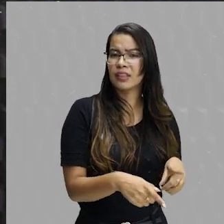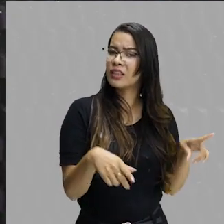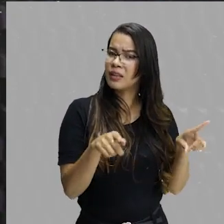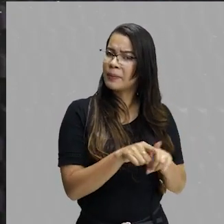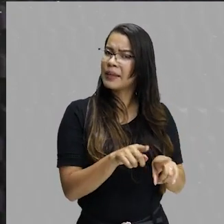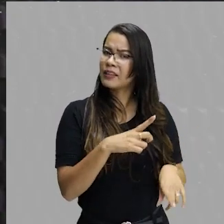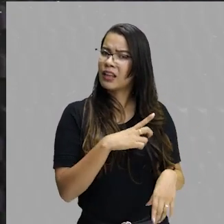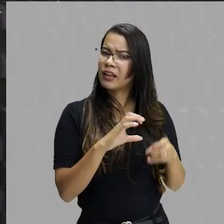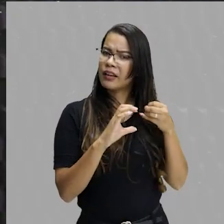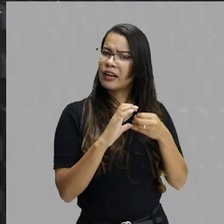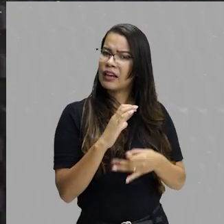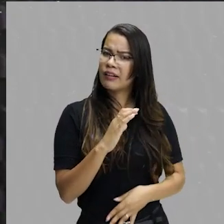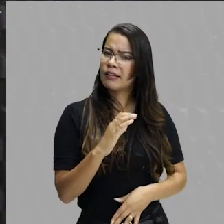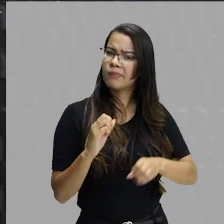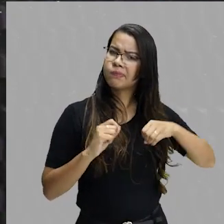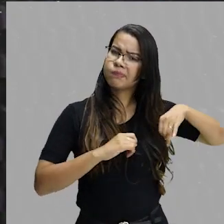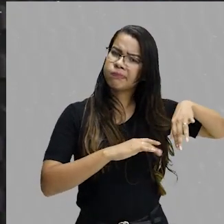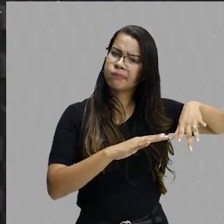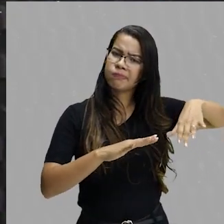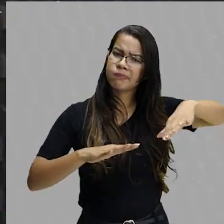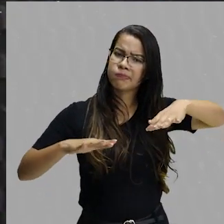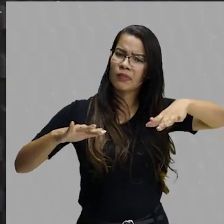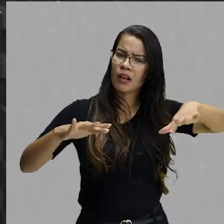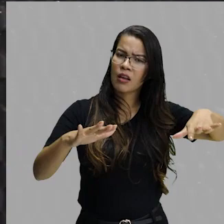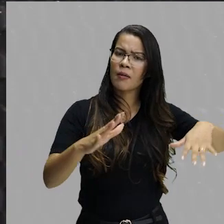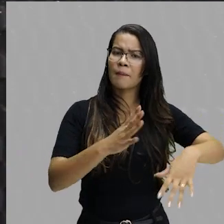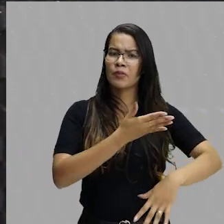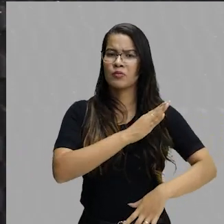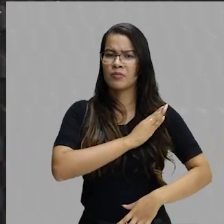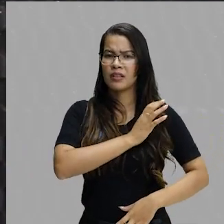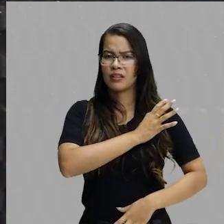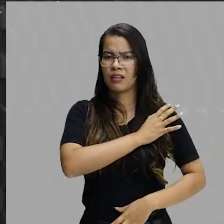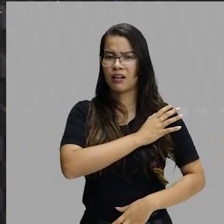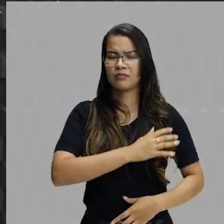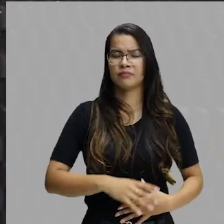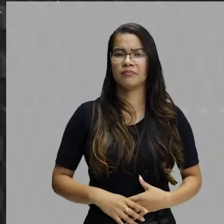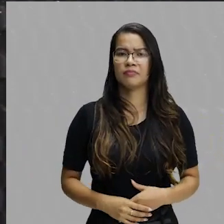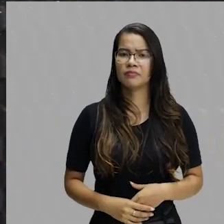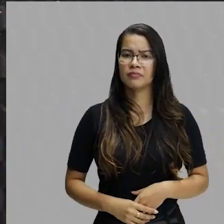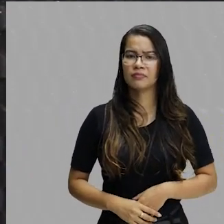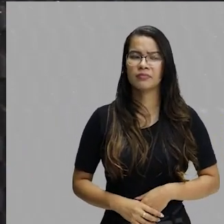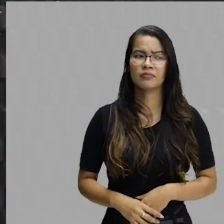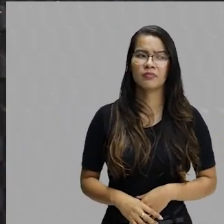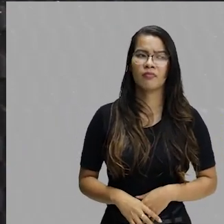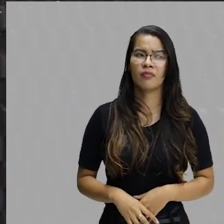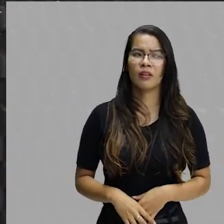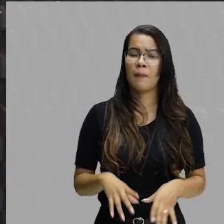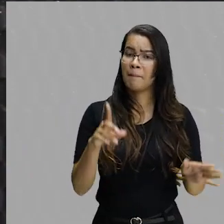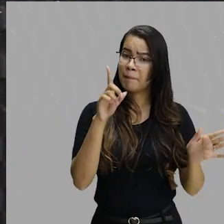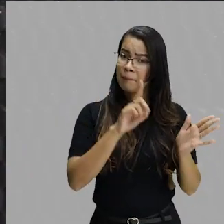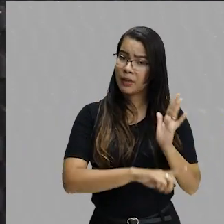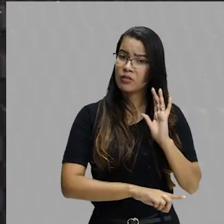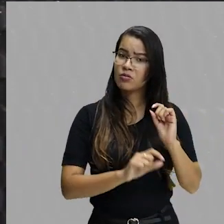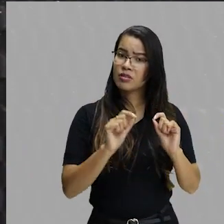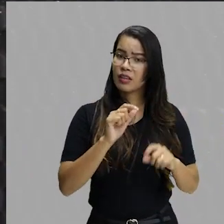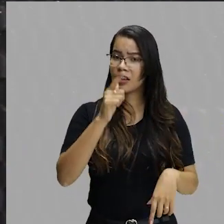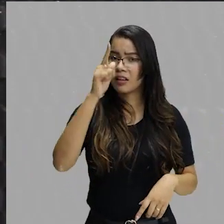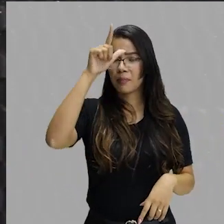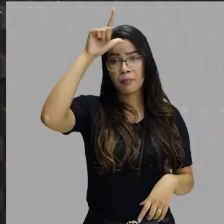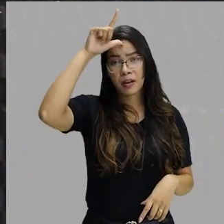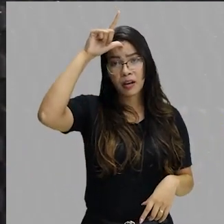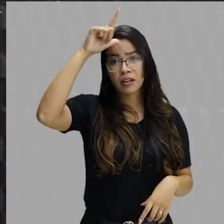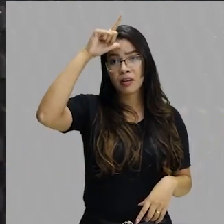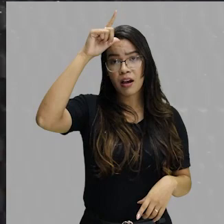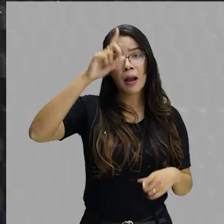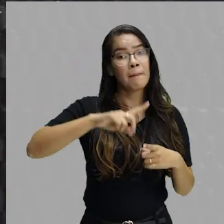característica expansionista, militarista, se bem que menos intenso do que a Alemanha, mas tem.